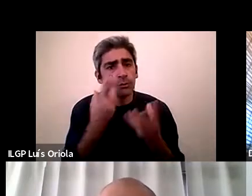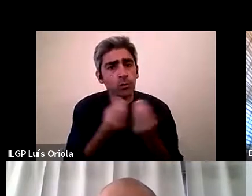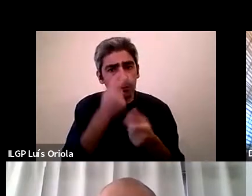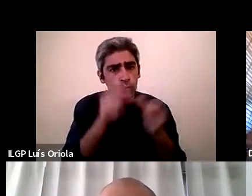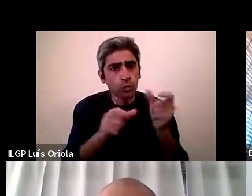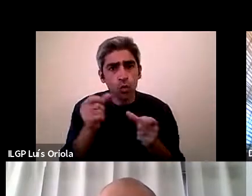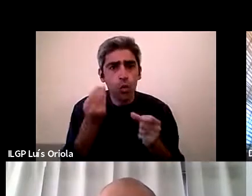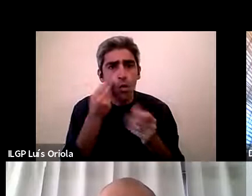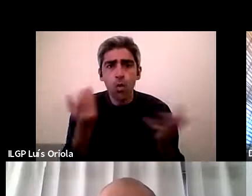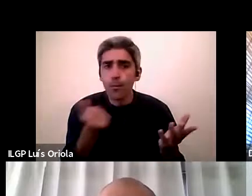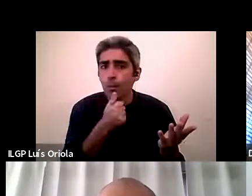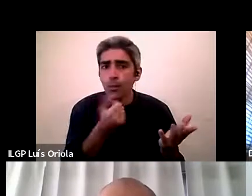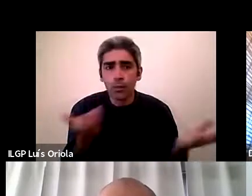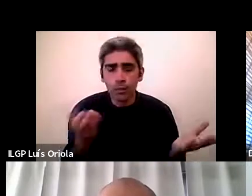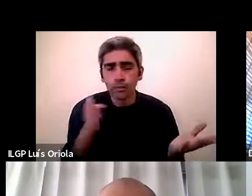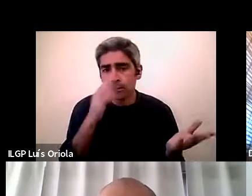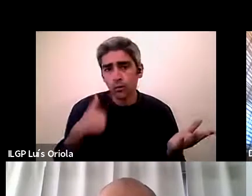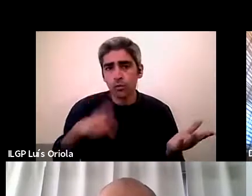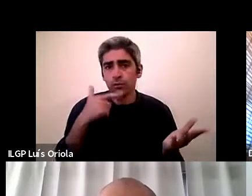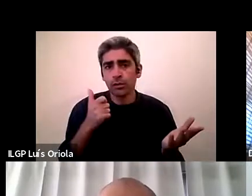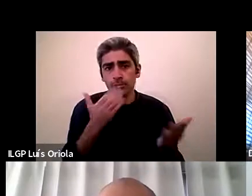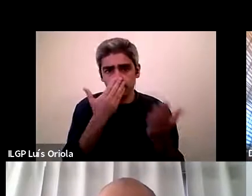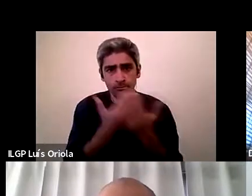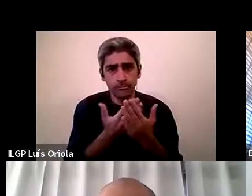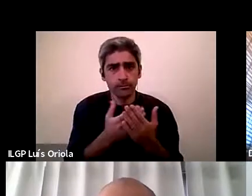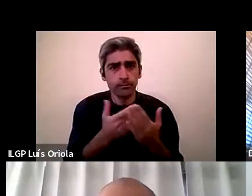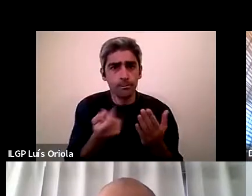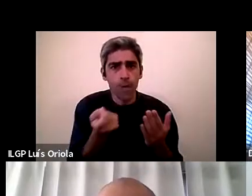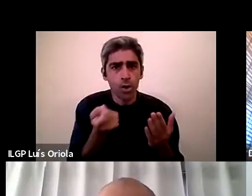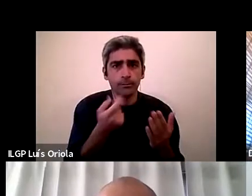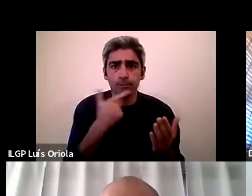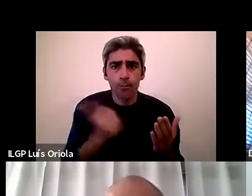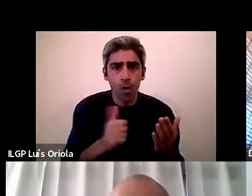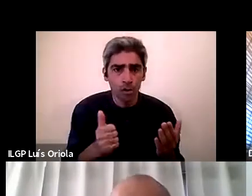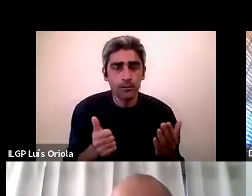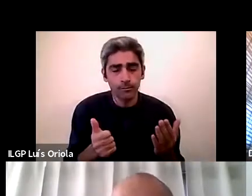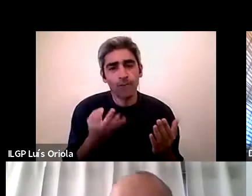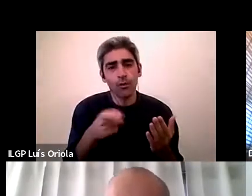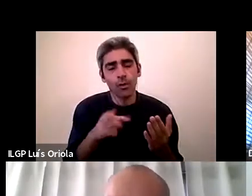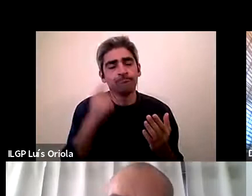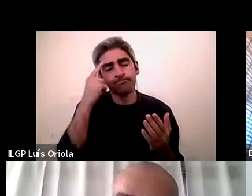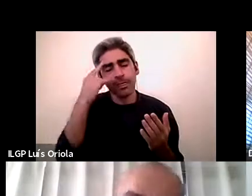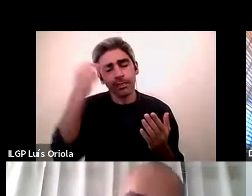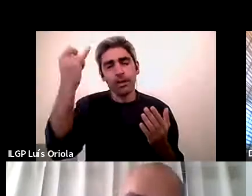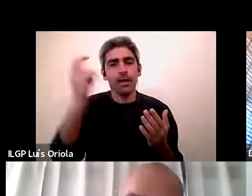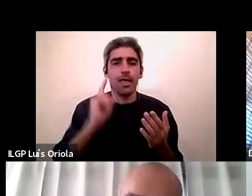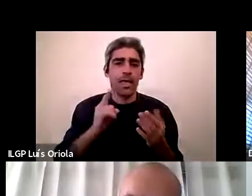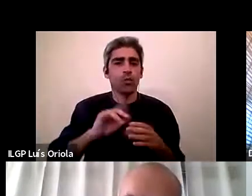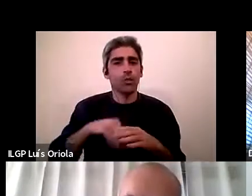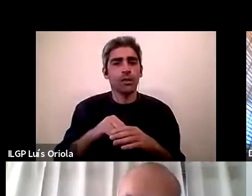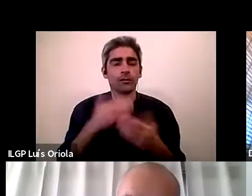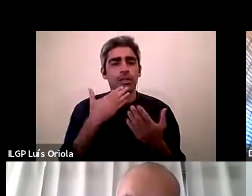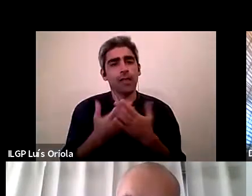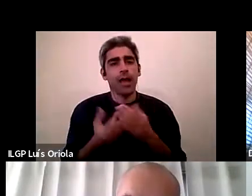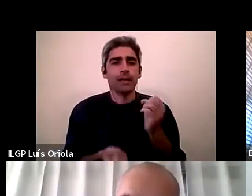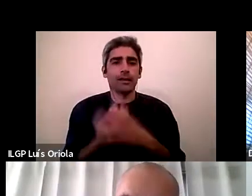lado com cidadãos e empresas, se não podemos estar fisicamente próximos deles? E, portanto, este foi o mote e o contexto e o